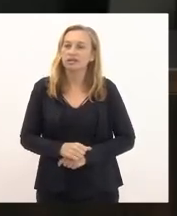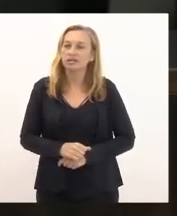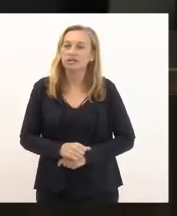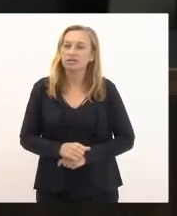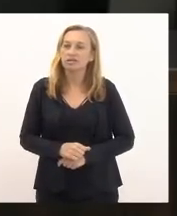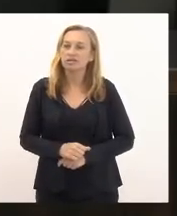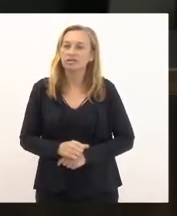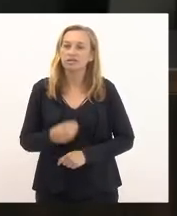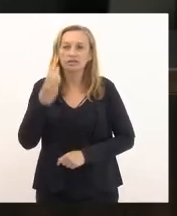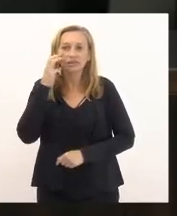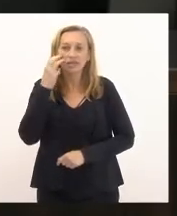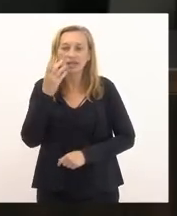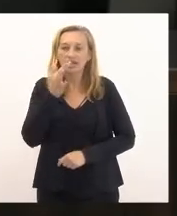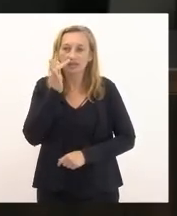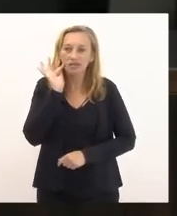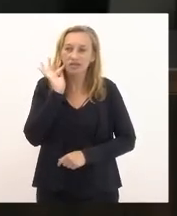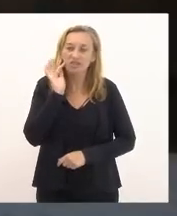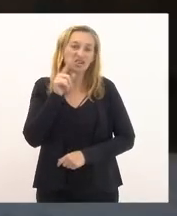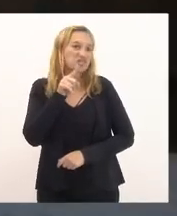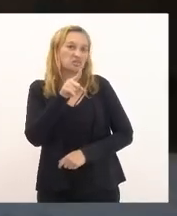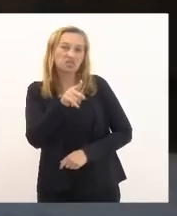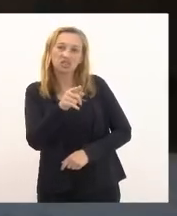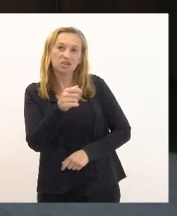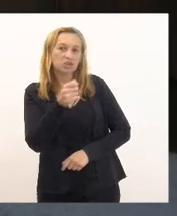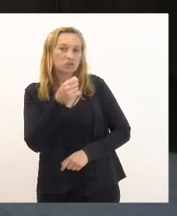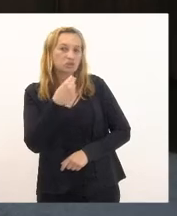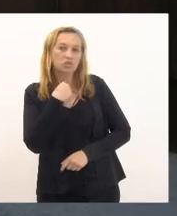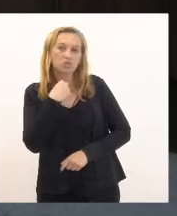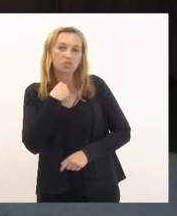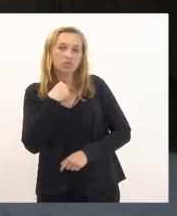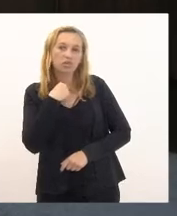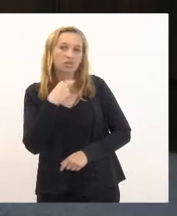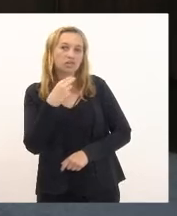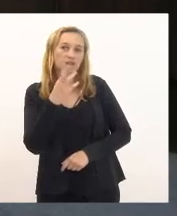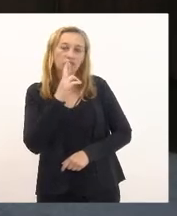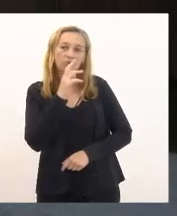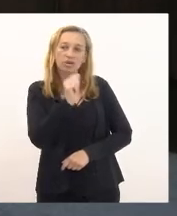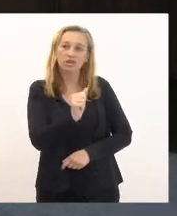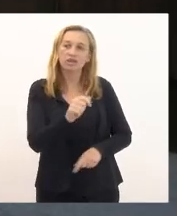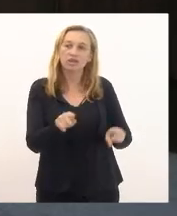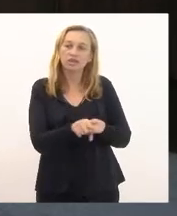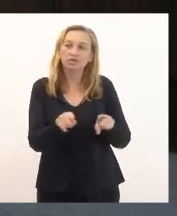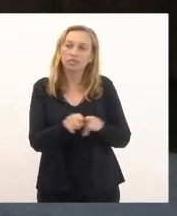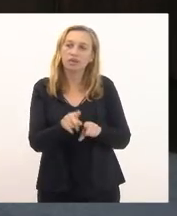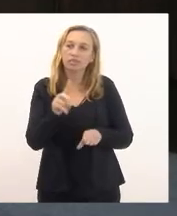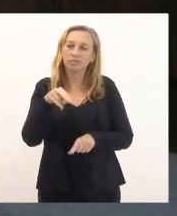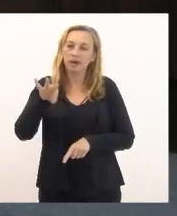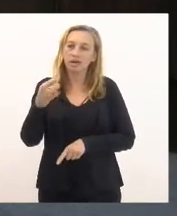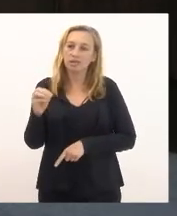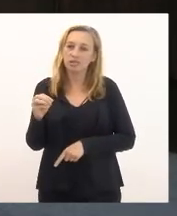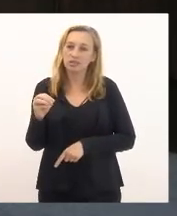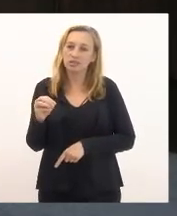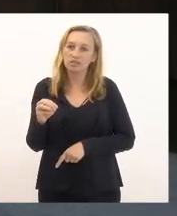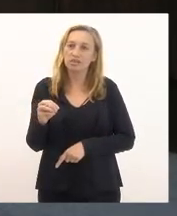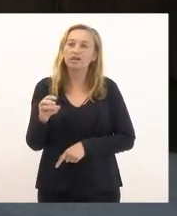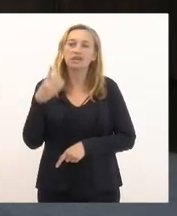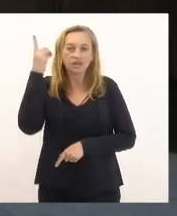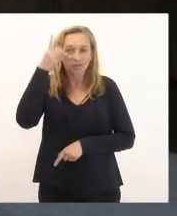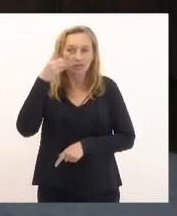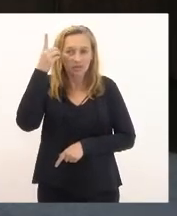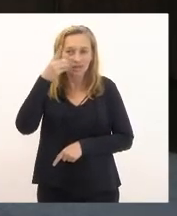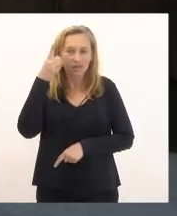Flávio Serafim, infelizmente, nem você, Amorim, nem Márcio Gualberto poderão ser coautores. Deputado Luiz Paulo